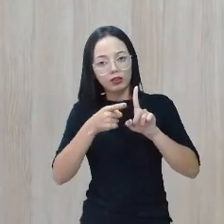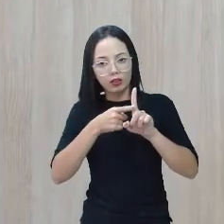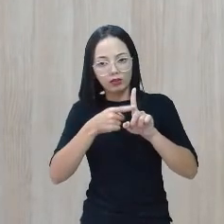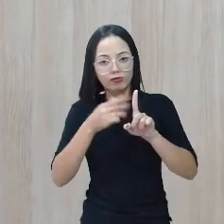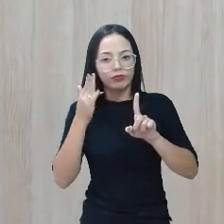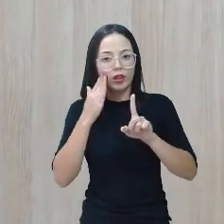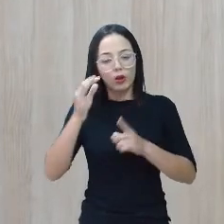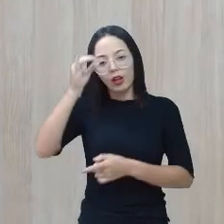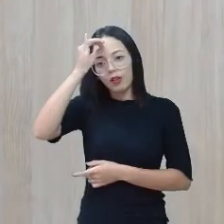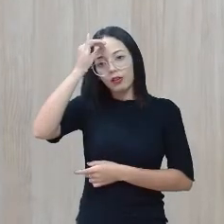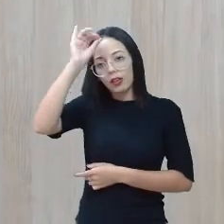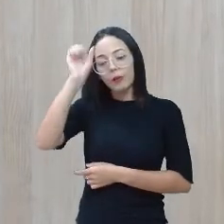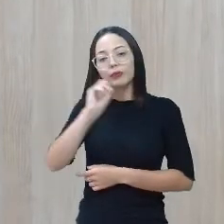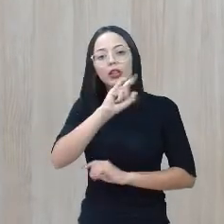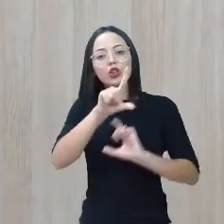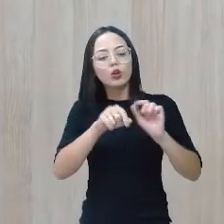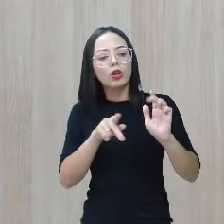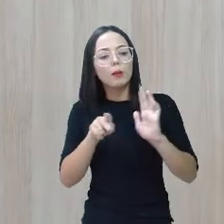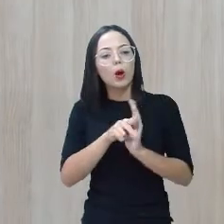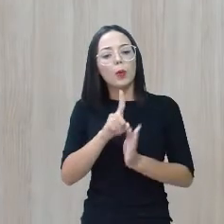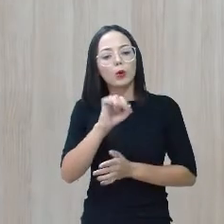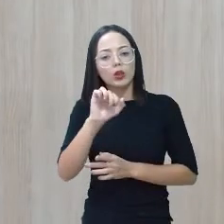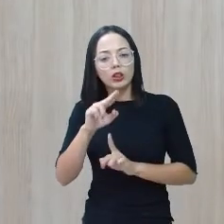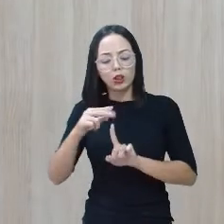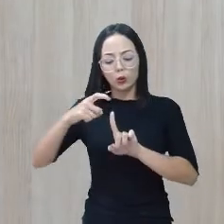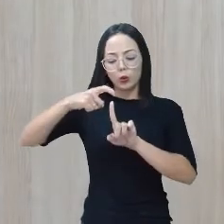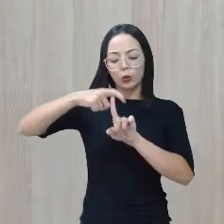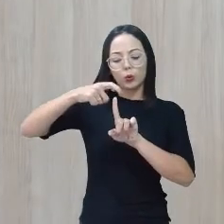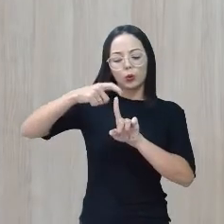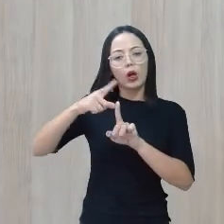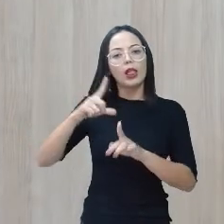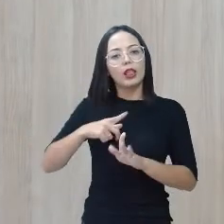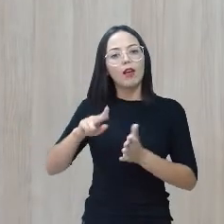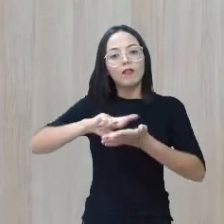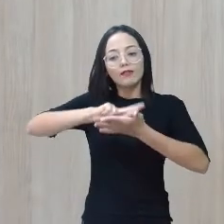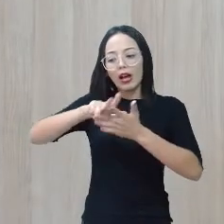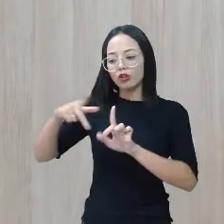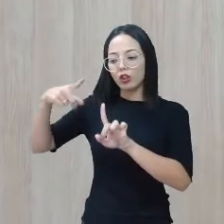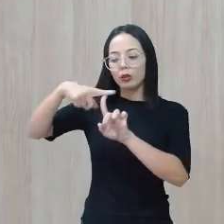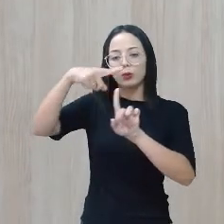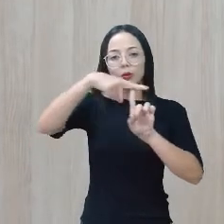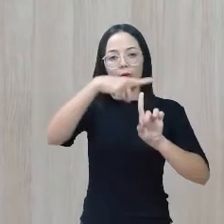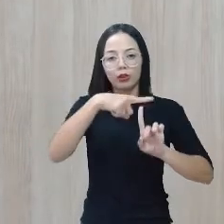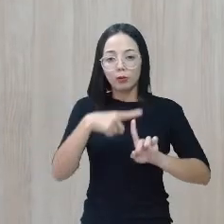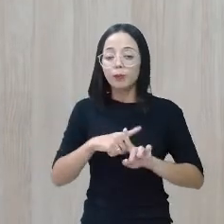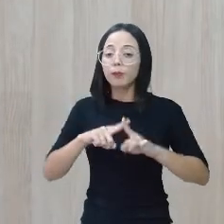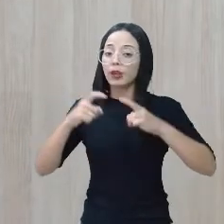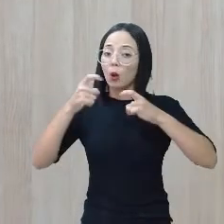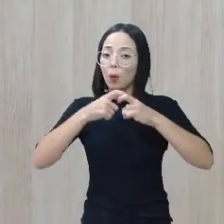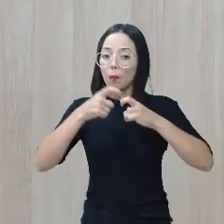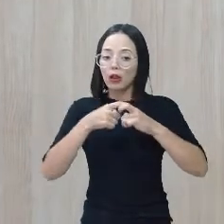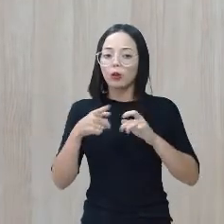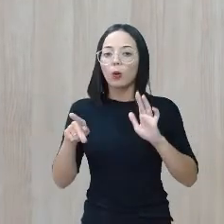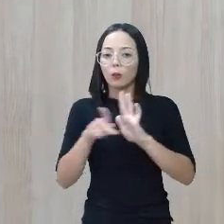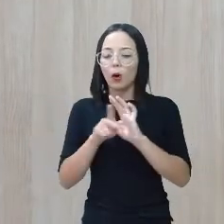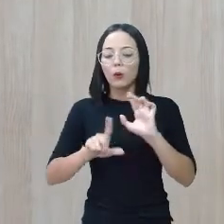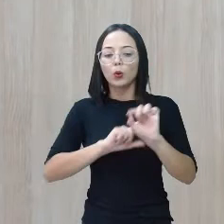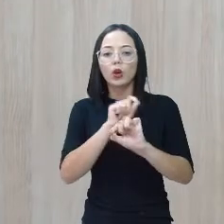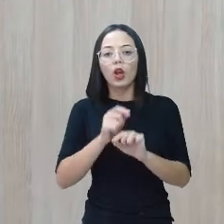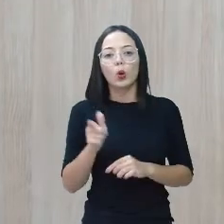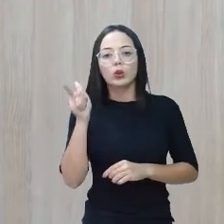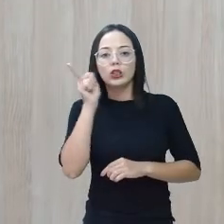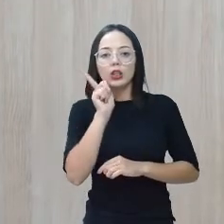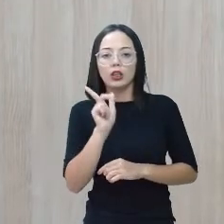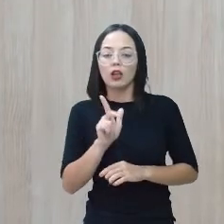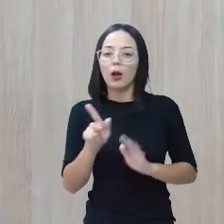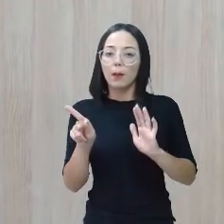concepção. E aí, se escolher o DIU, que nós vamos ver os tipos que existem, então o médico que vai colocar. Não